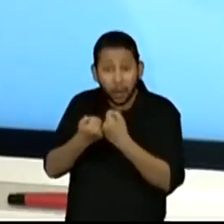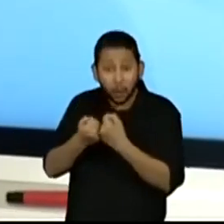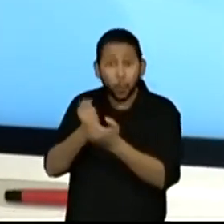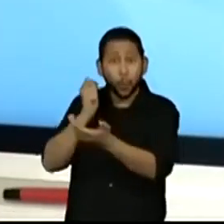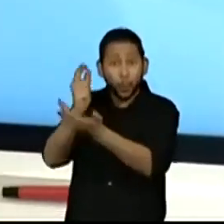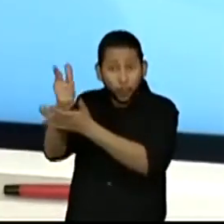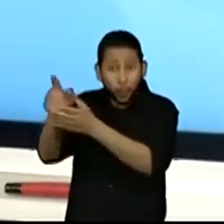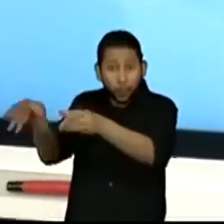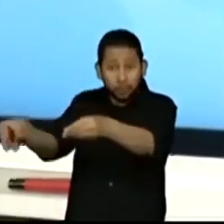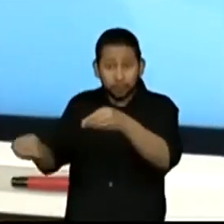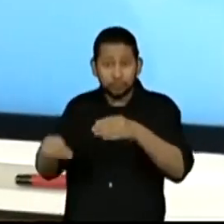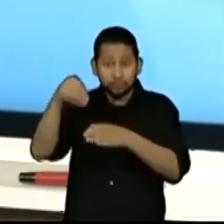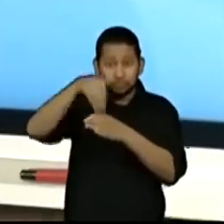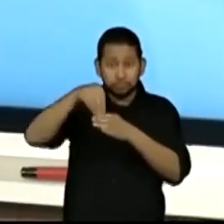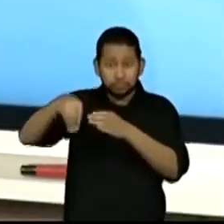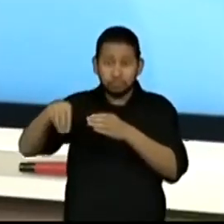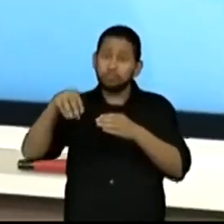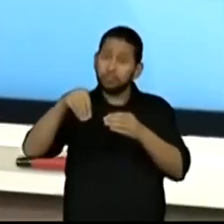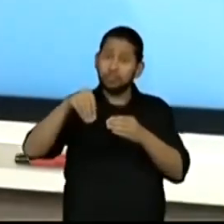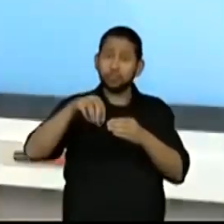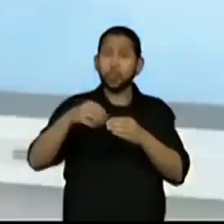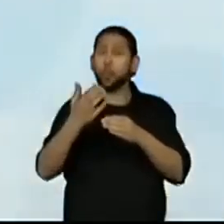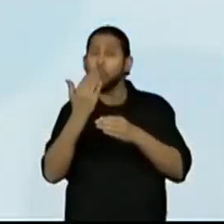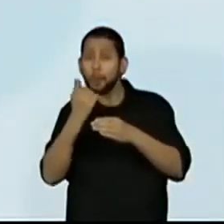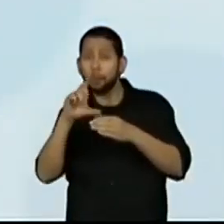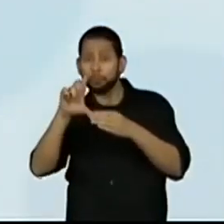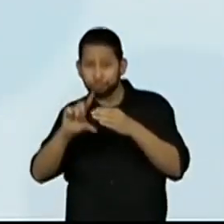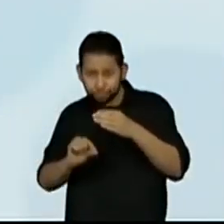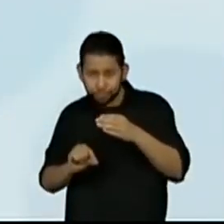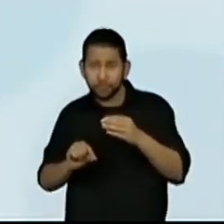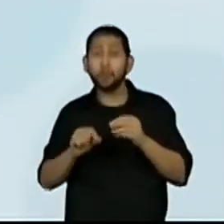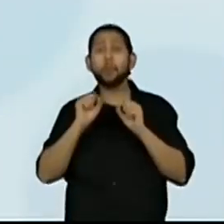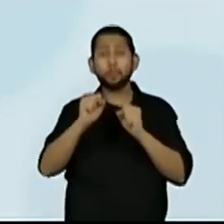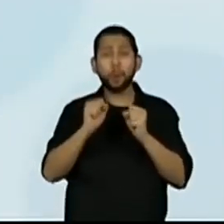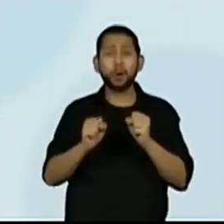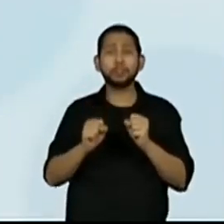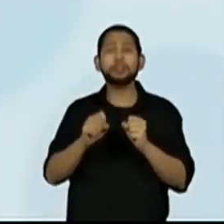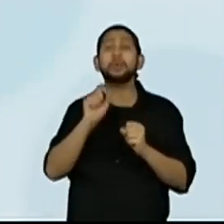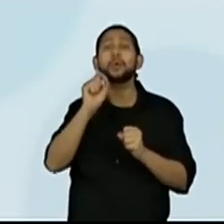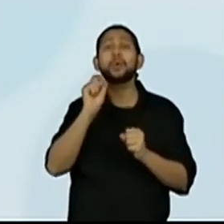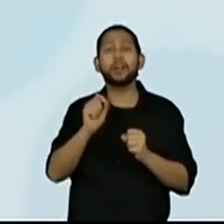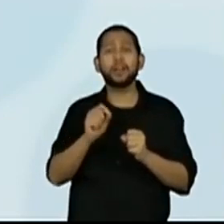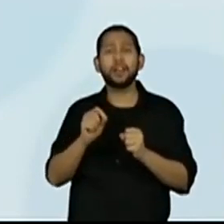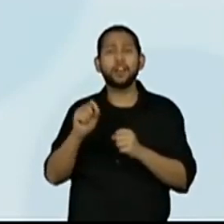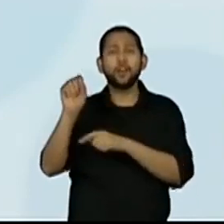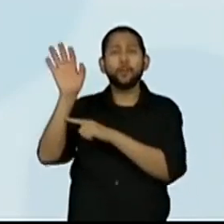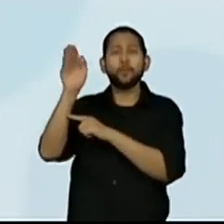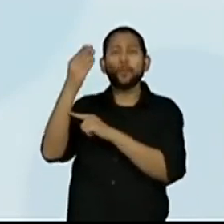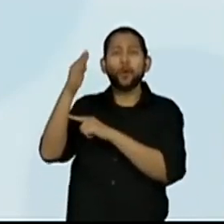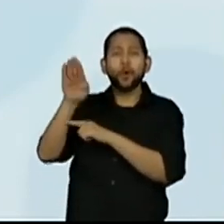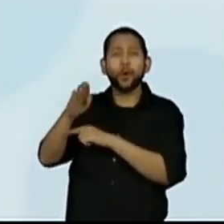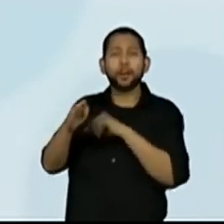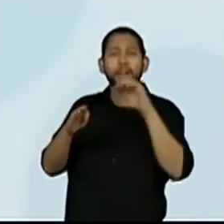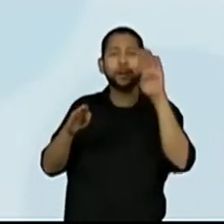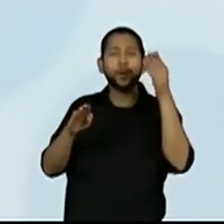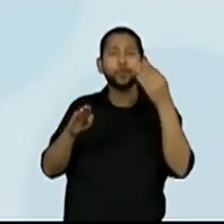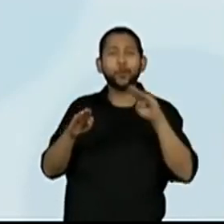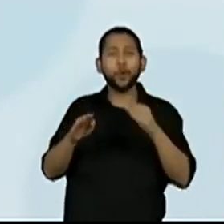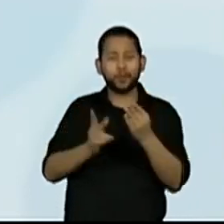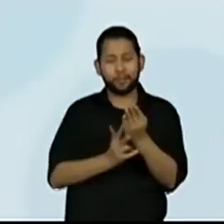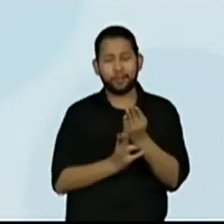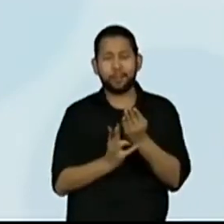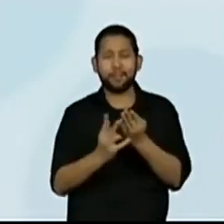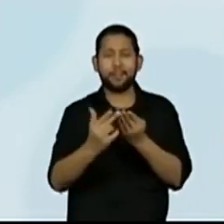mercadinho e fazer uma sobreposição de colagem de folhas secas